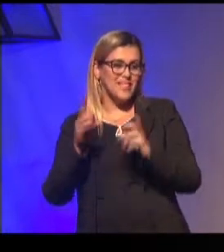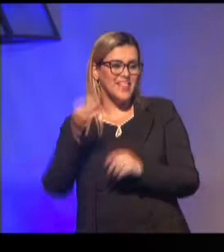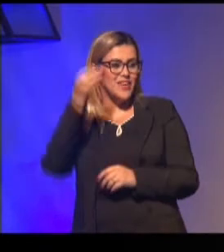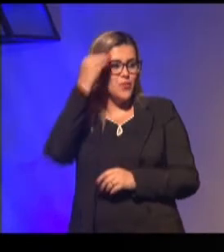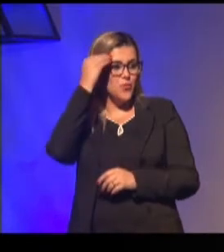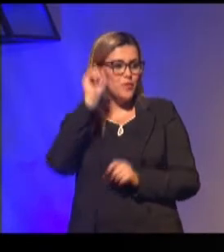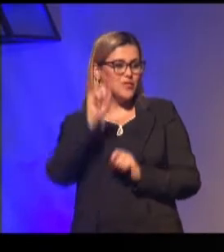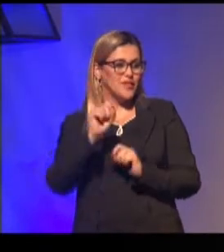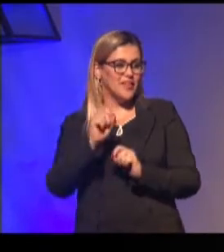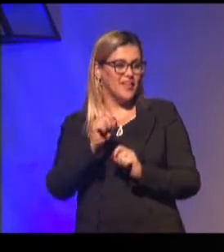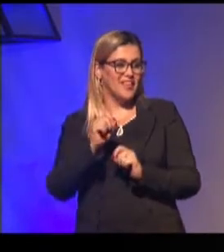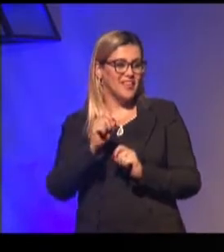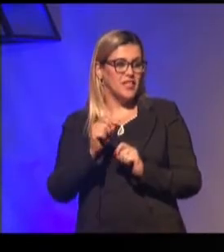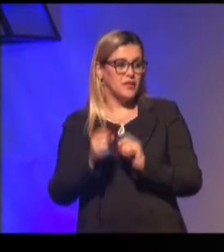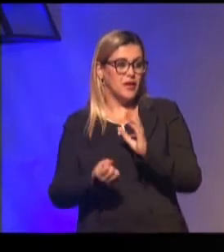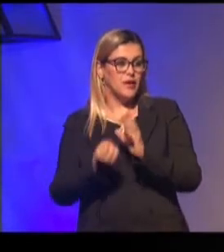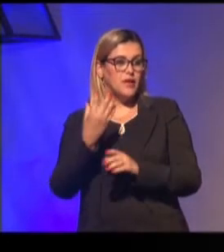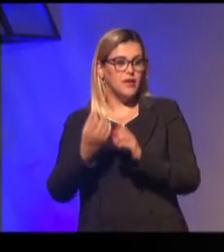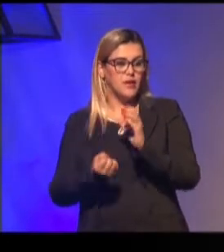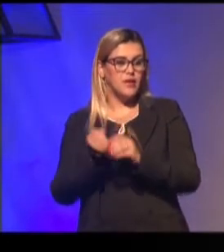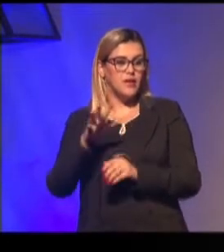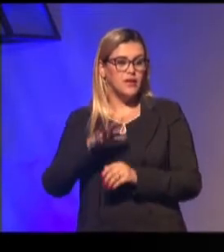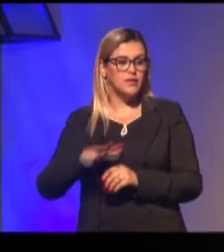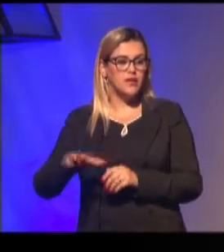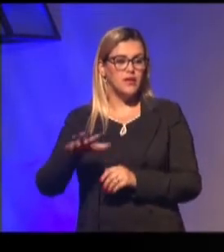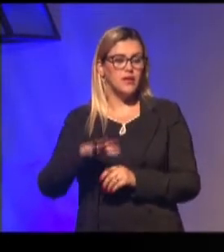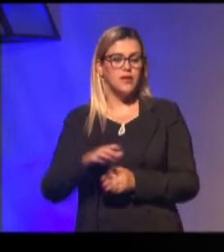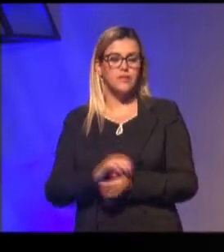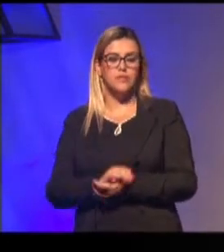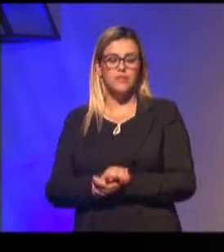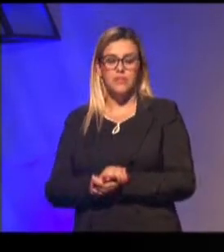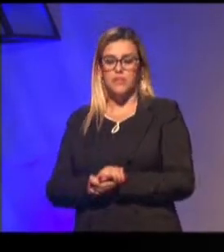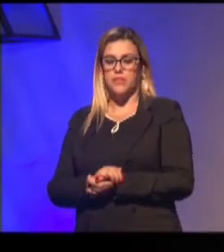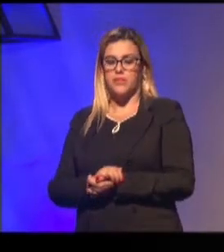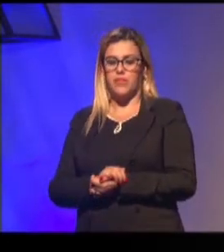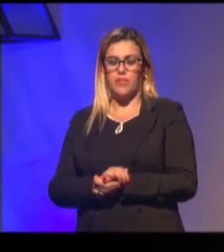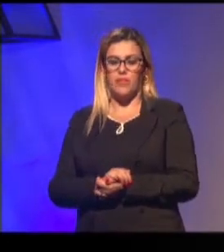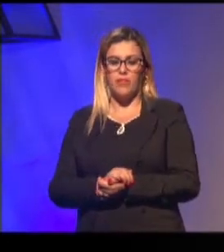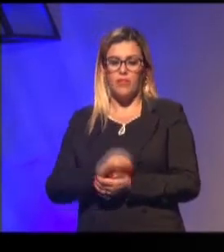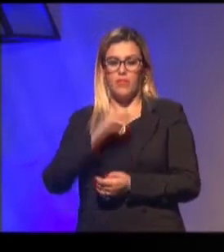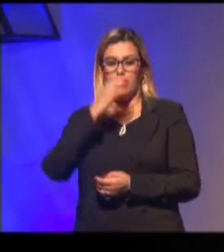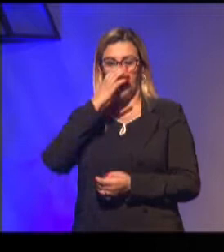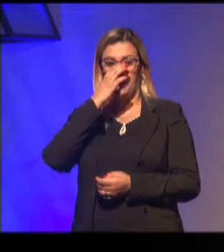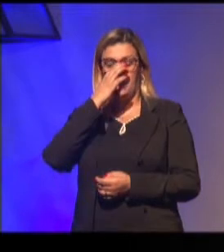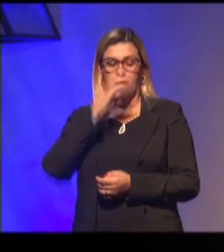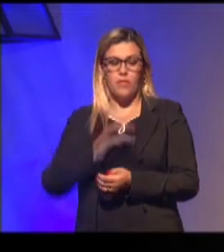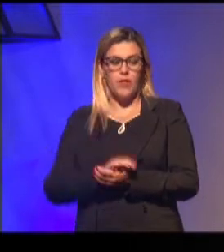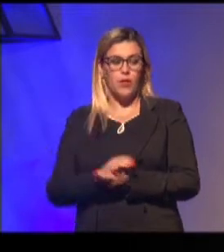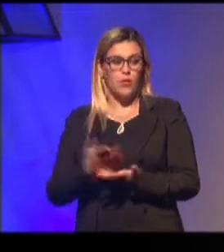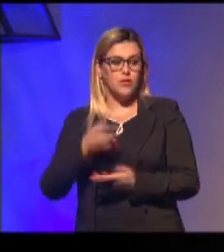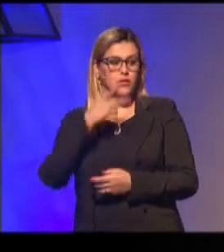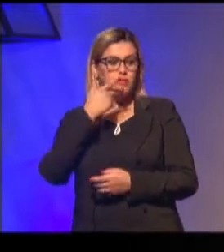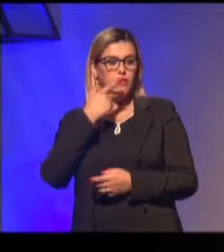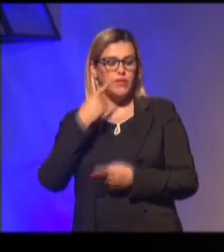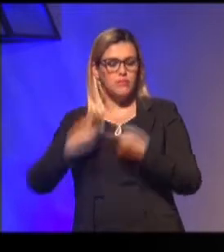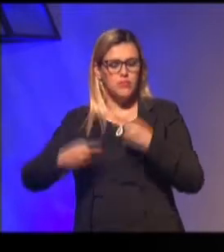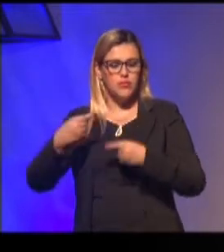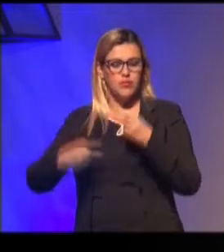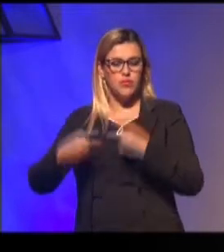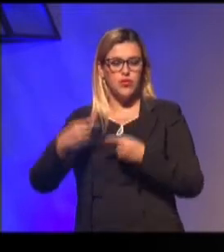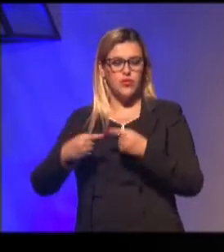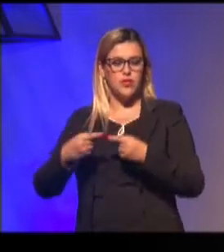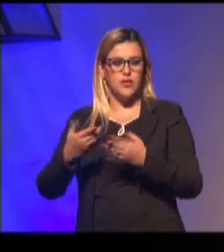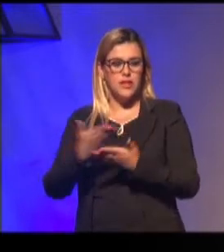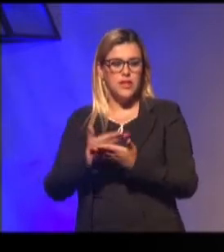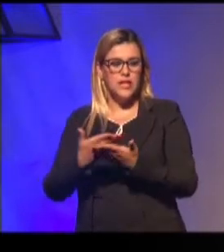que produz muita coisa na área. E quando a gente busca, né, discutir hoje o tratamento